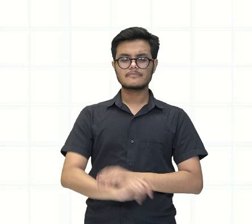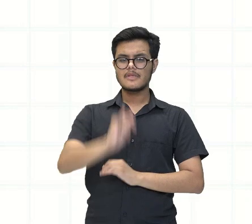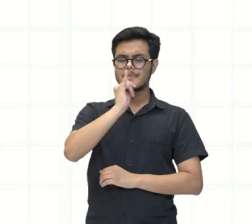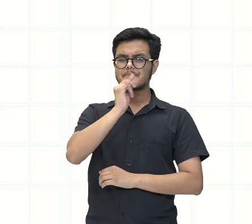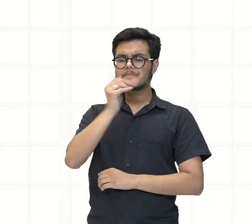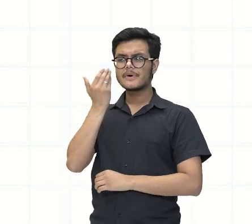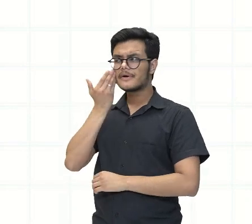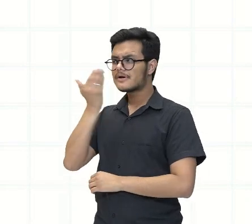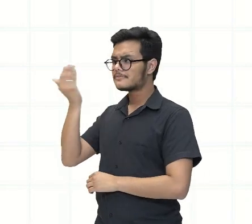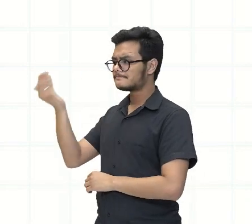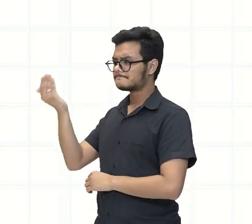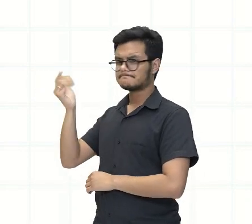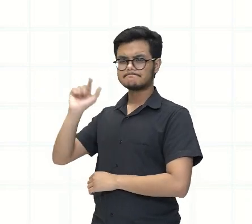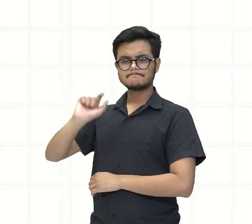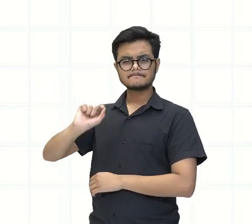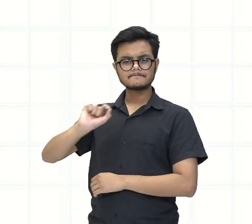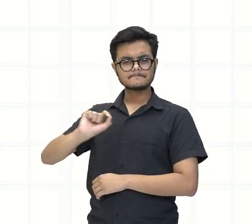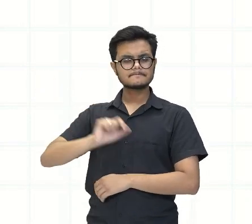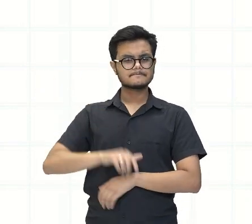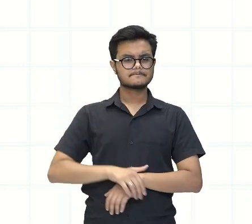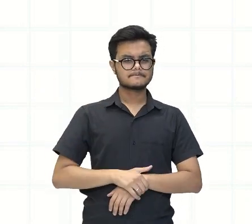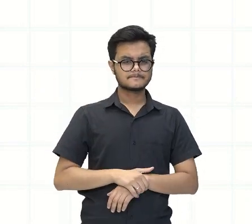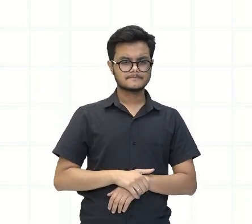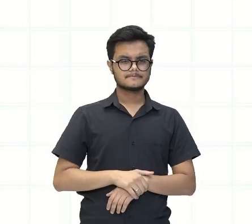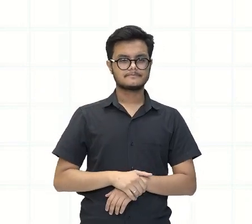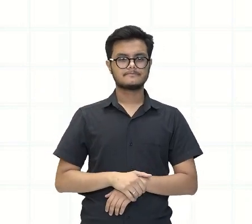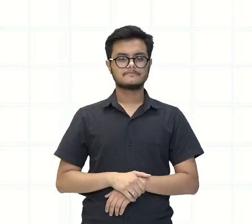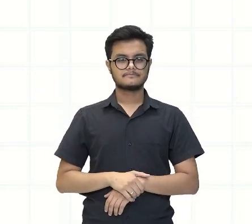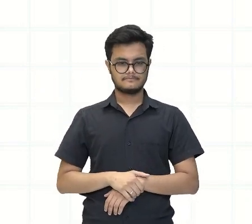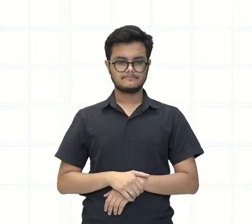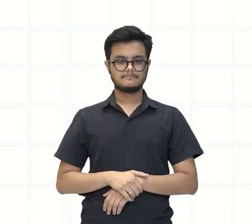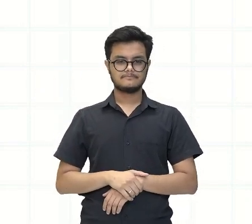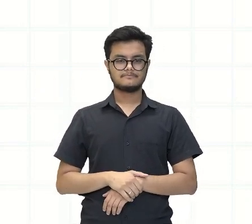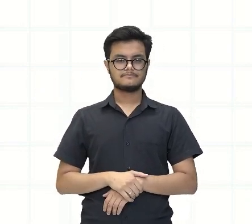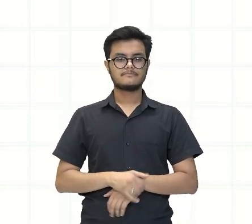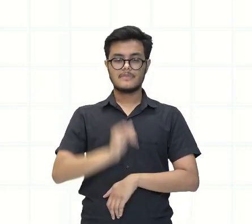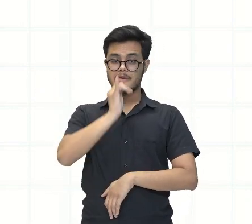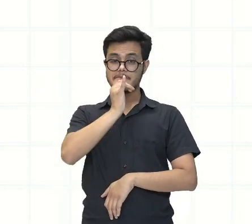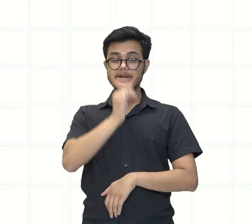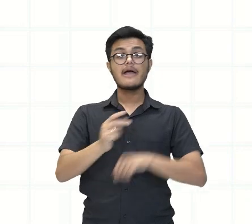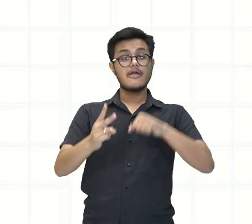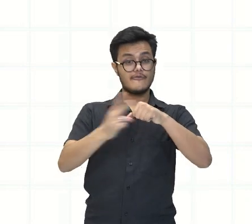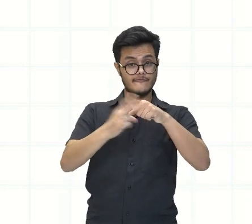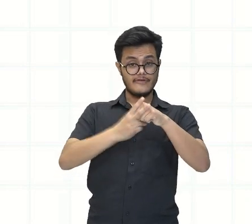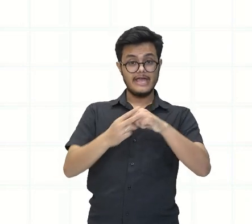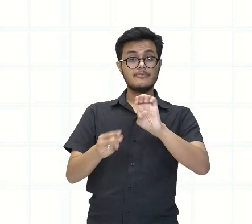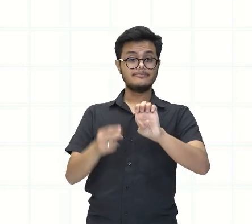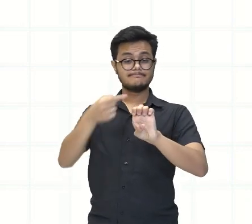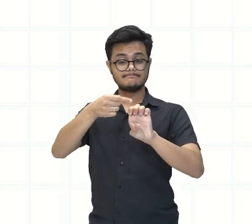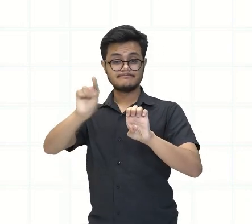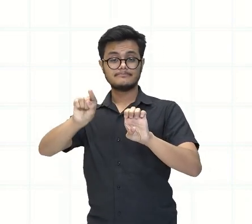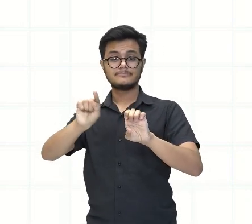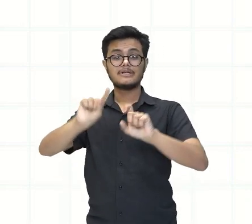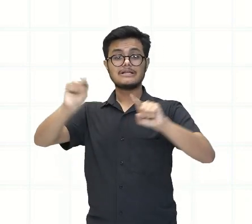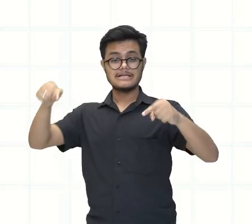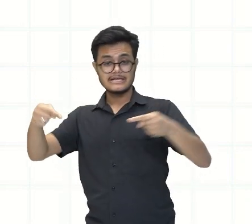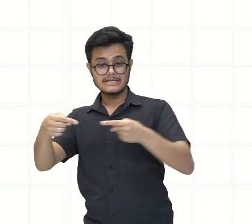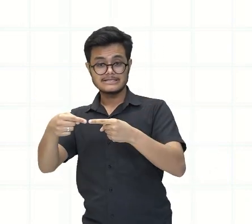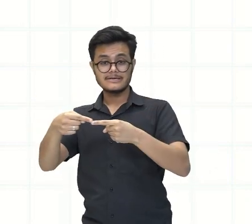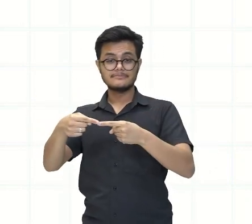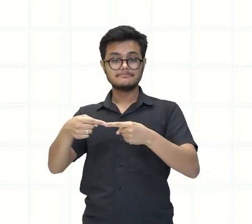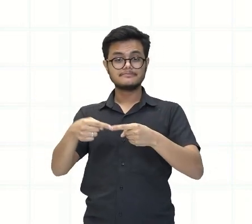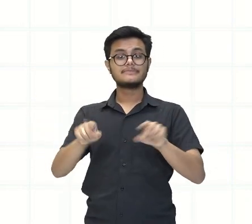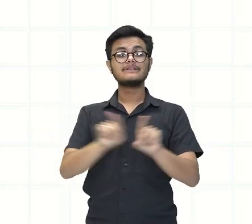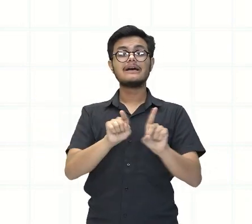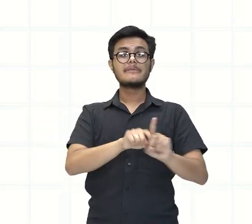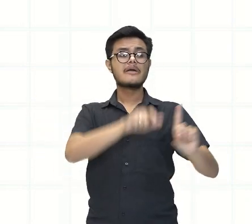predicado nominal, eu vou observar o seguinte, que a formação desse predicado costuma se dar da seguinte maneira,